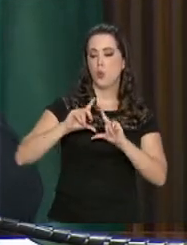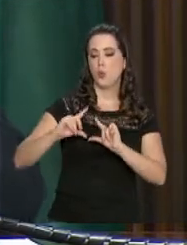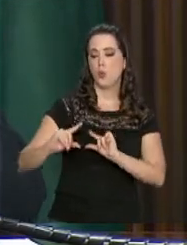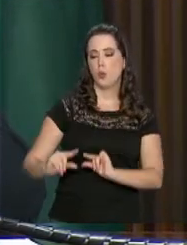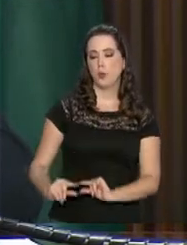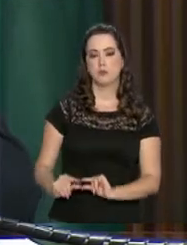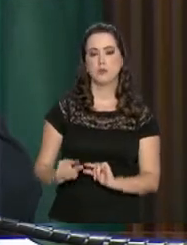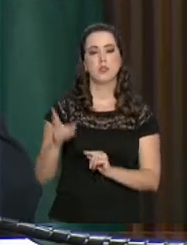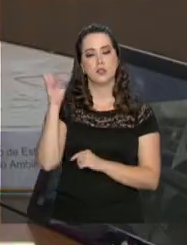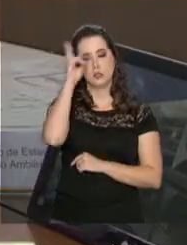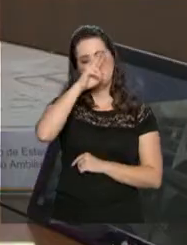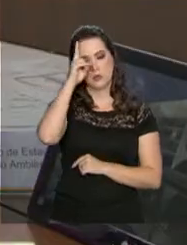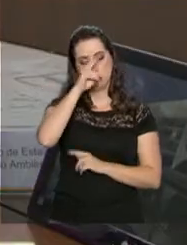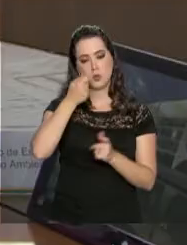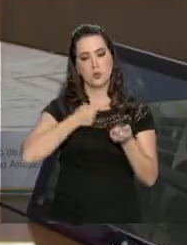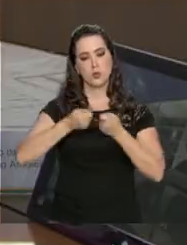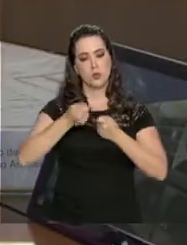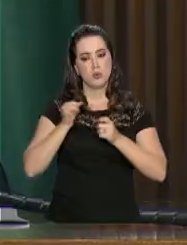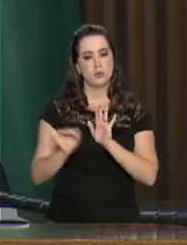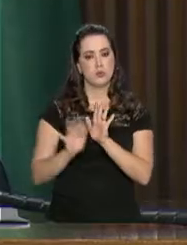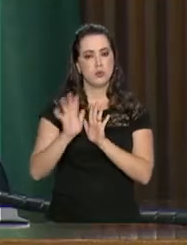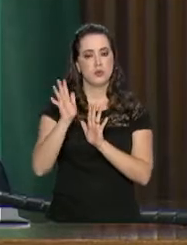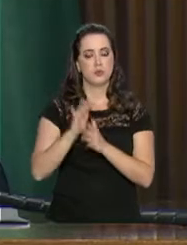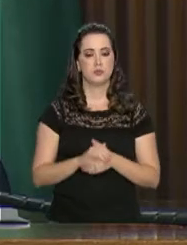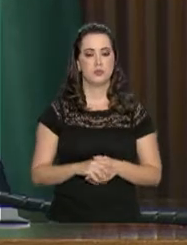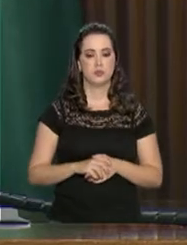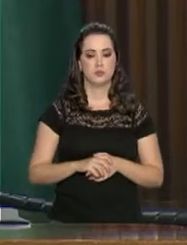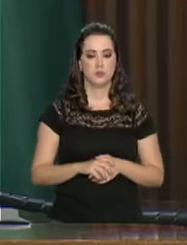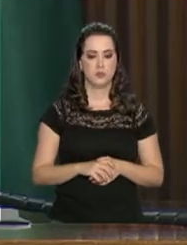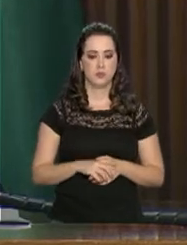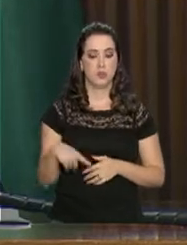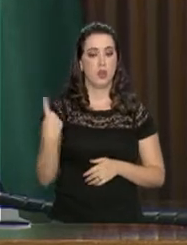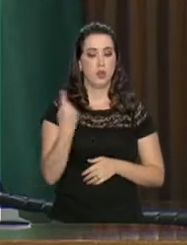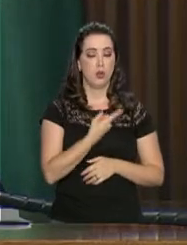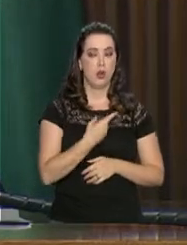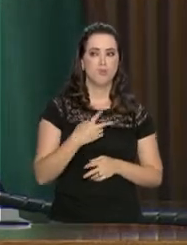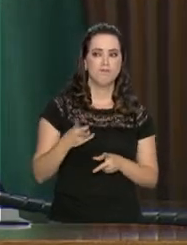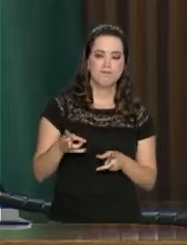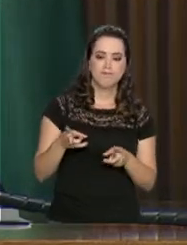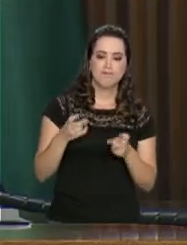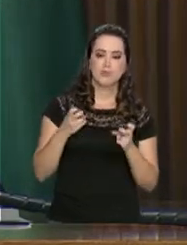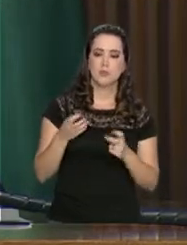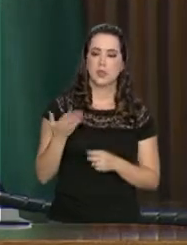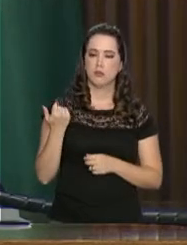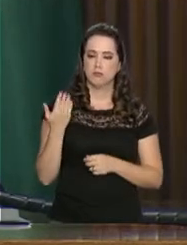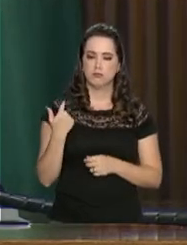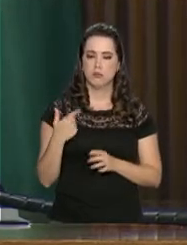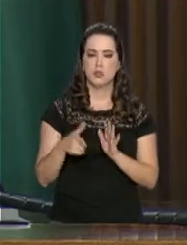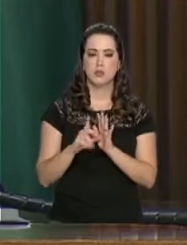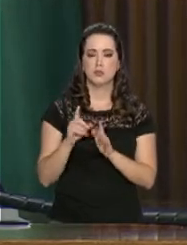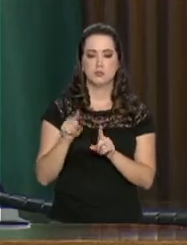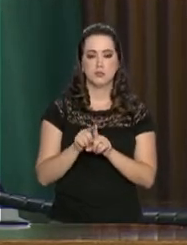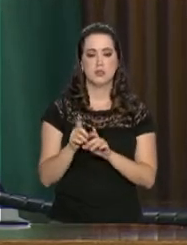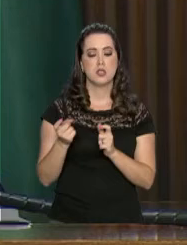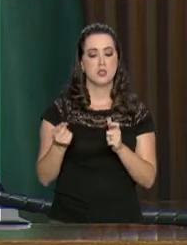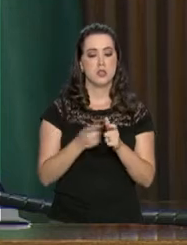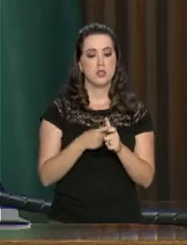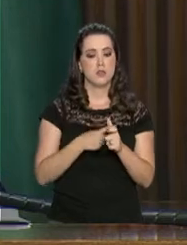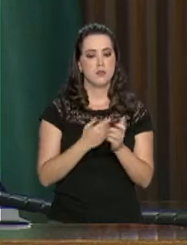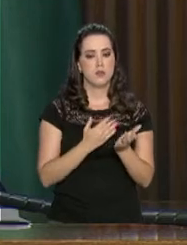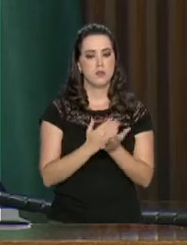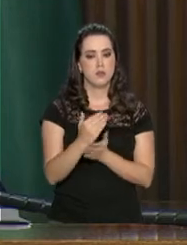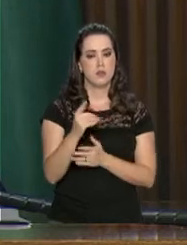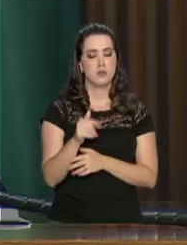da história, e o controle da inflação. Nós previmos inicialmente um déficit no primeiro momento